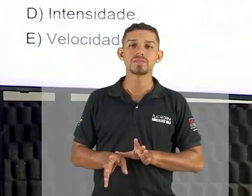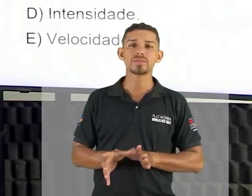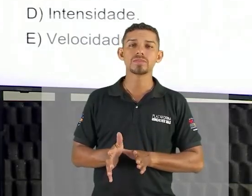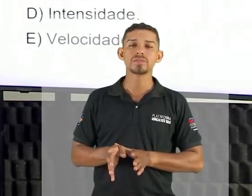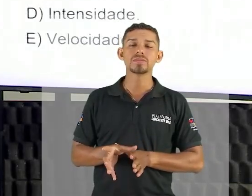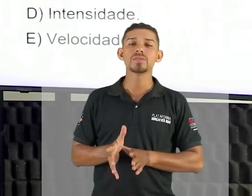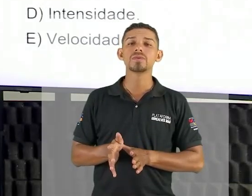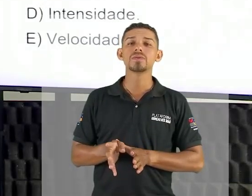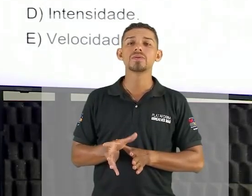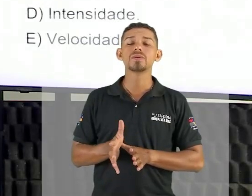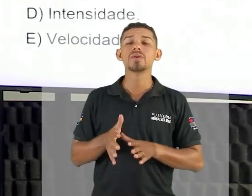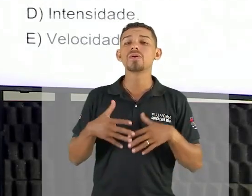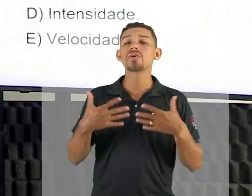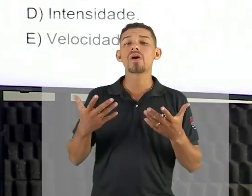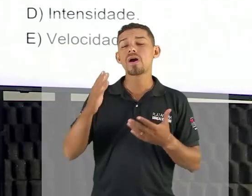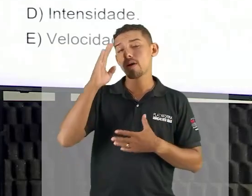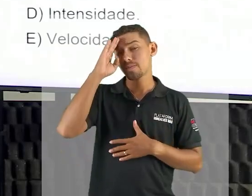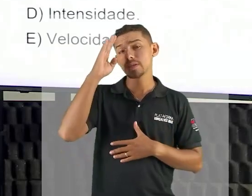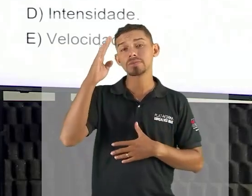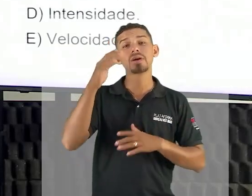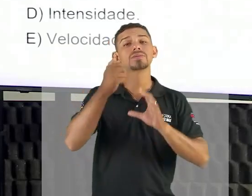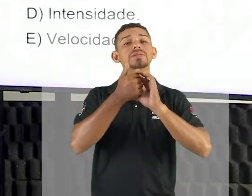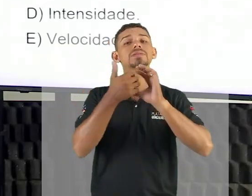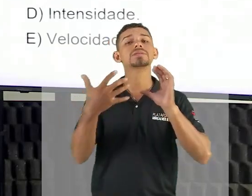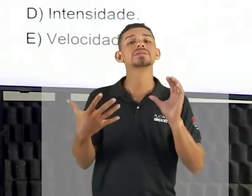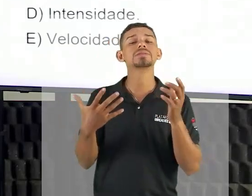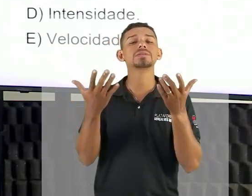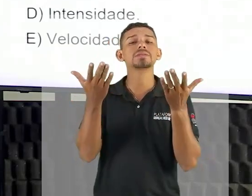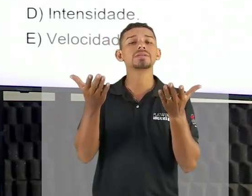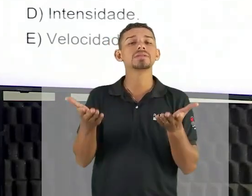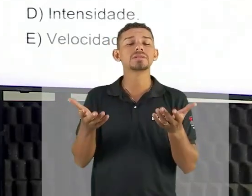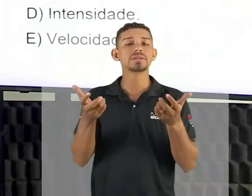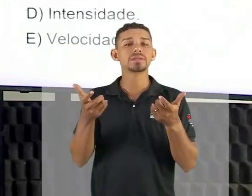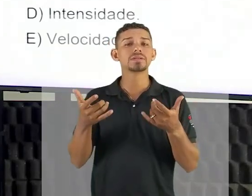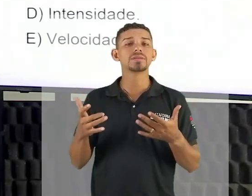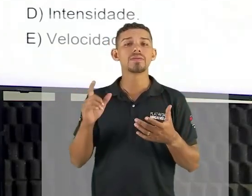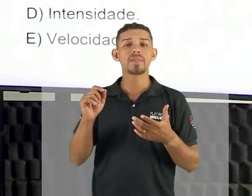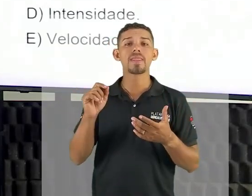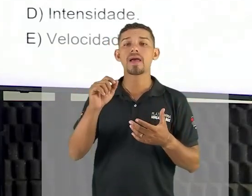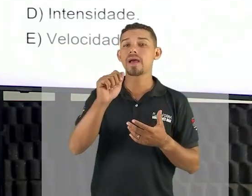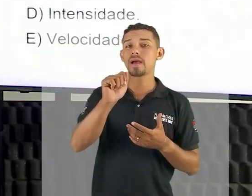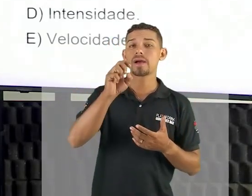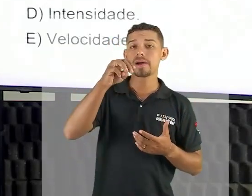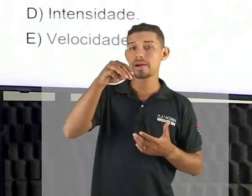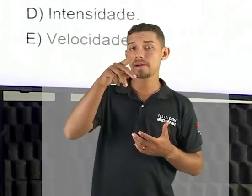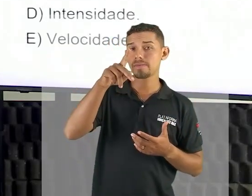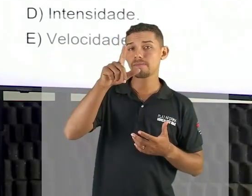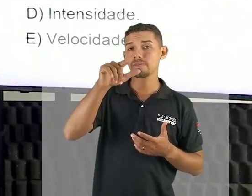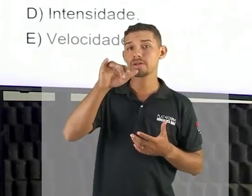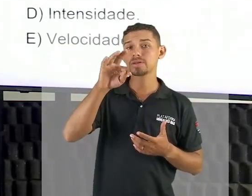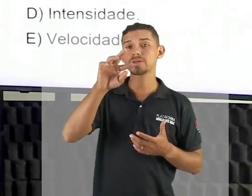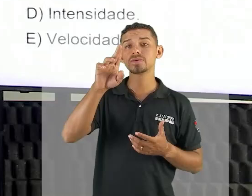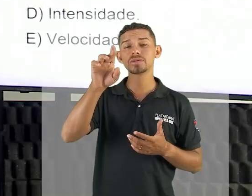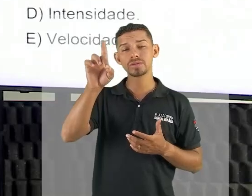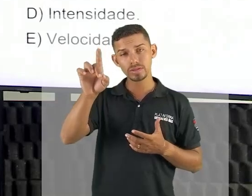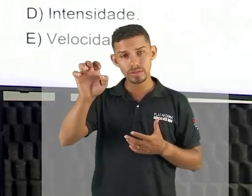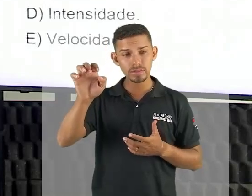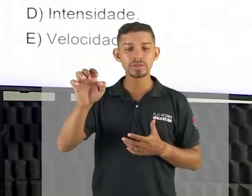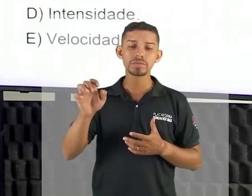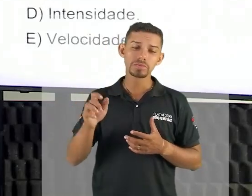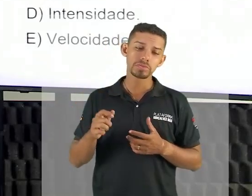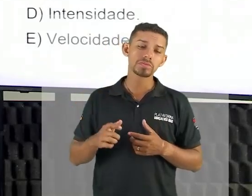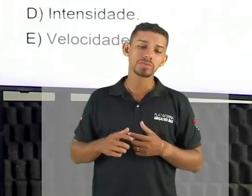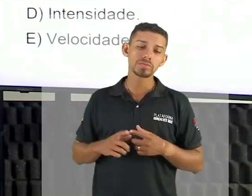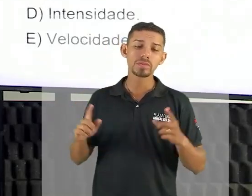característica da onda que está relacionada ao fenômeno de ressonância é a amplitude Joadson amplitude tem a